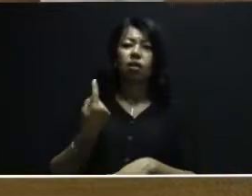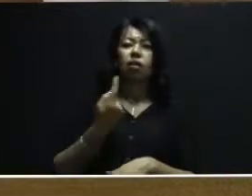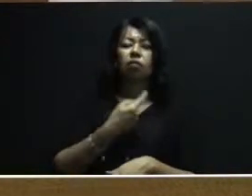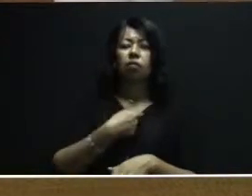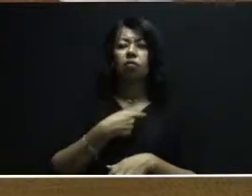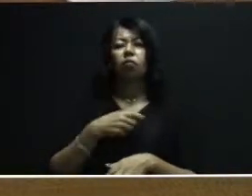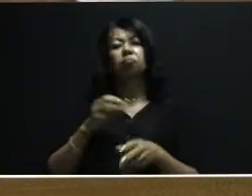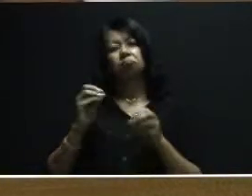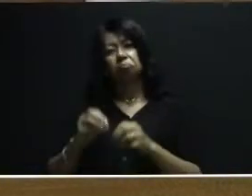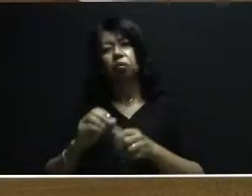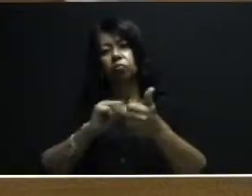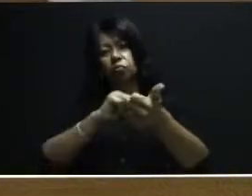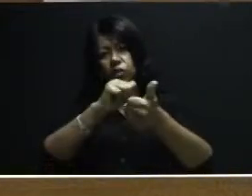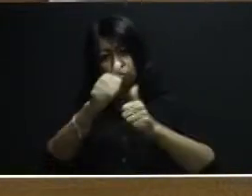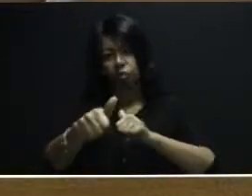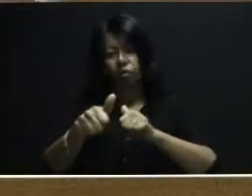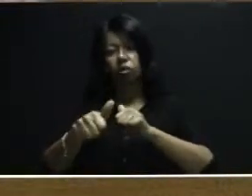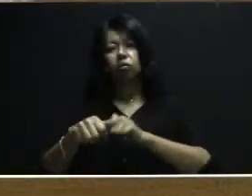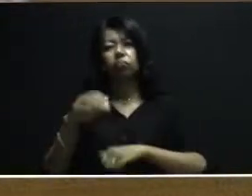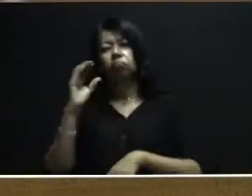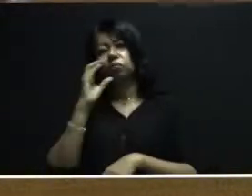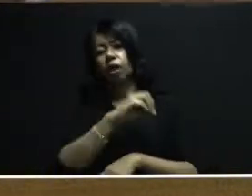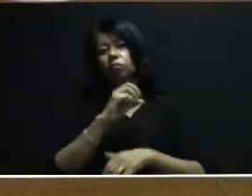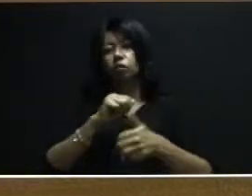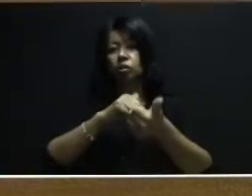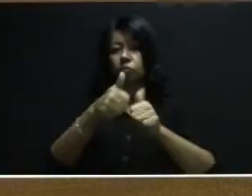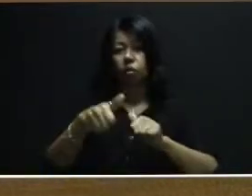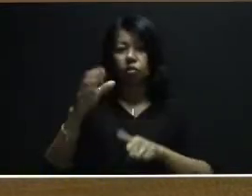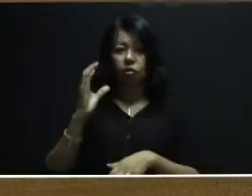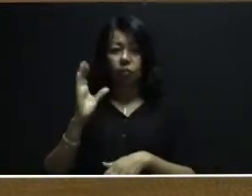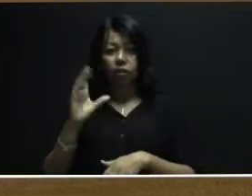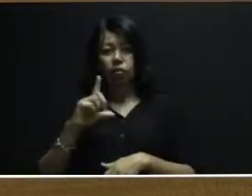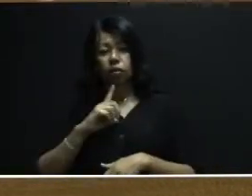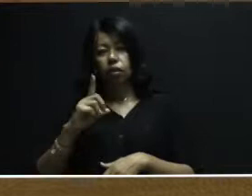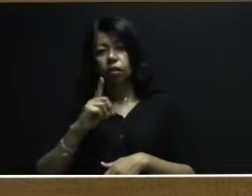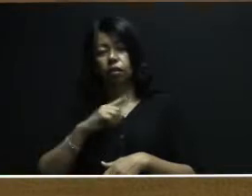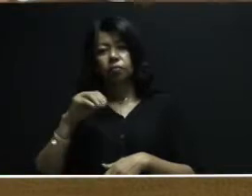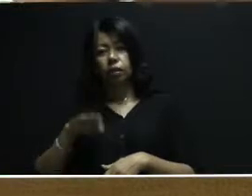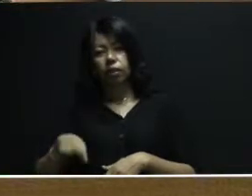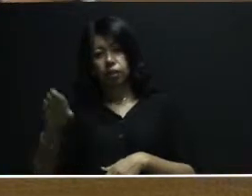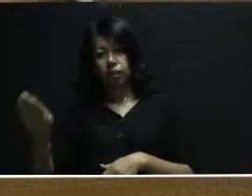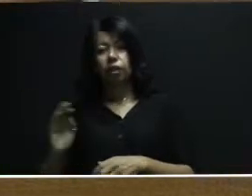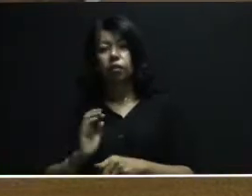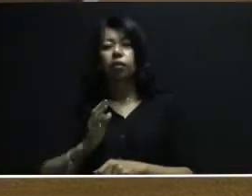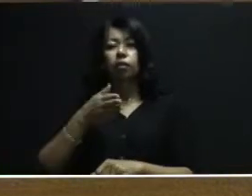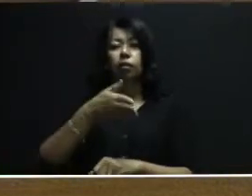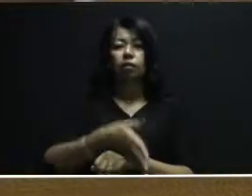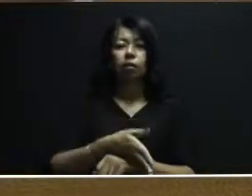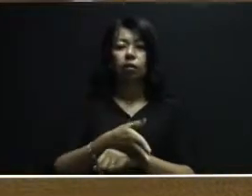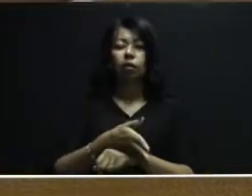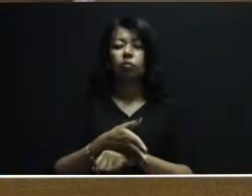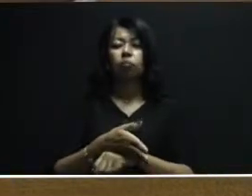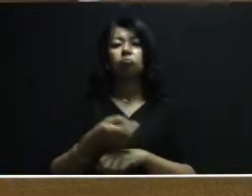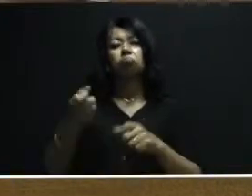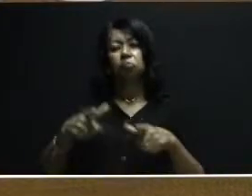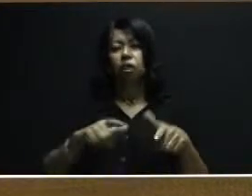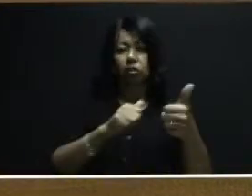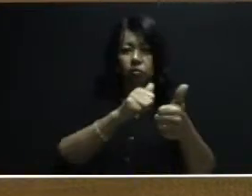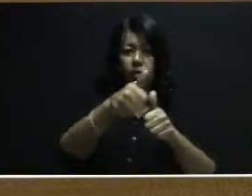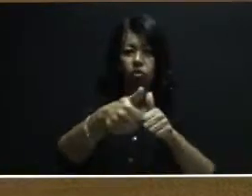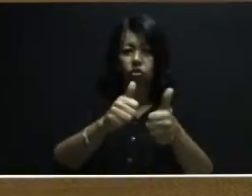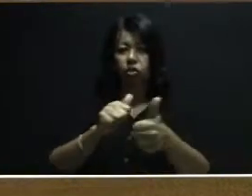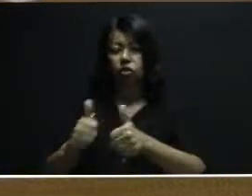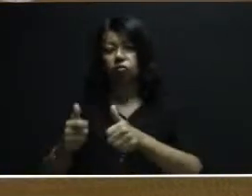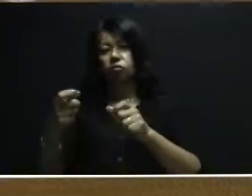o esporte, acelerarmos o esporte em Cubatão, nós teremos essa criança dentro de um poliesportivo, dentro